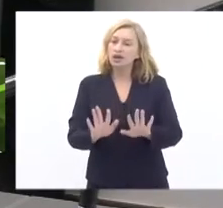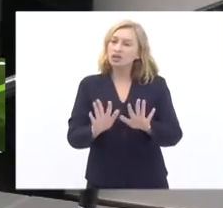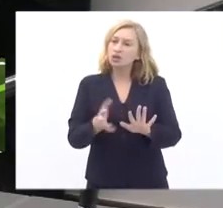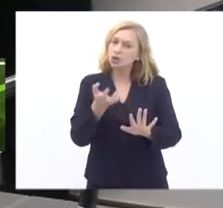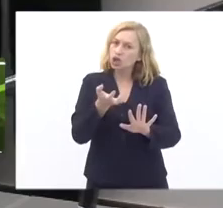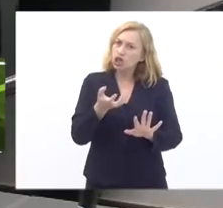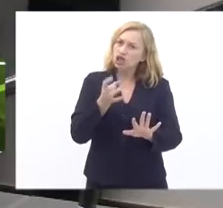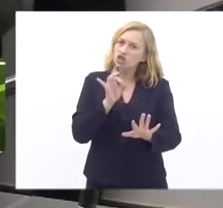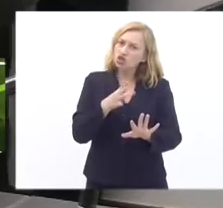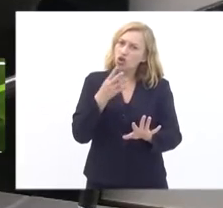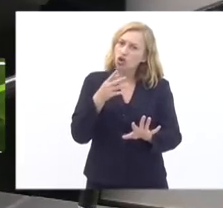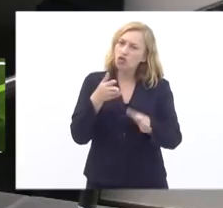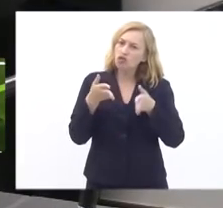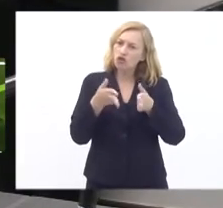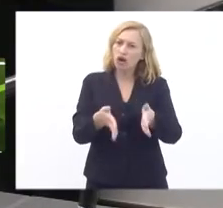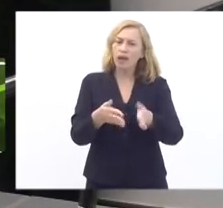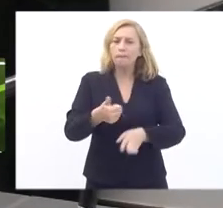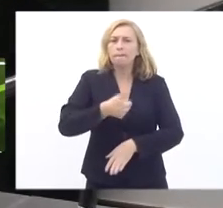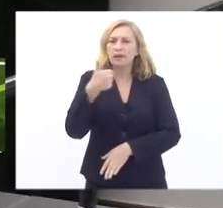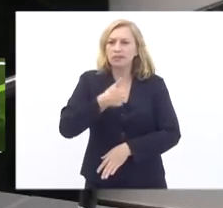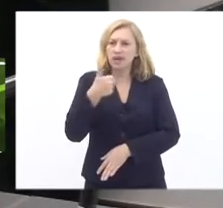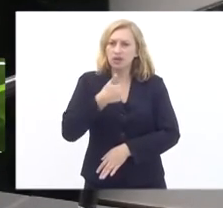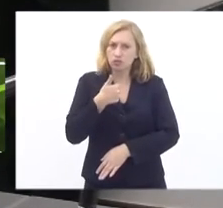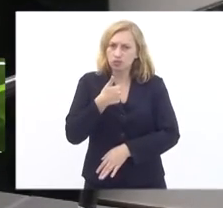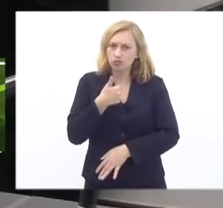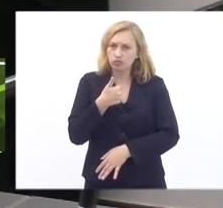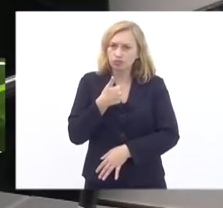então, só focar. Primeiro,